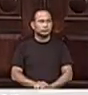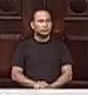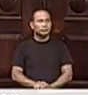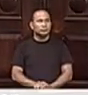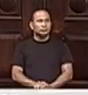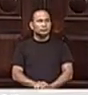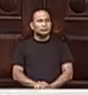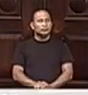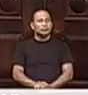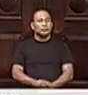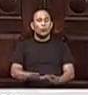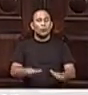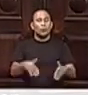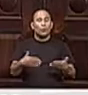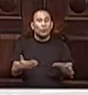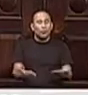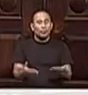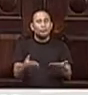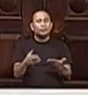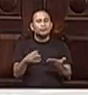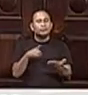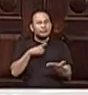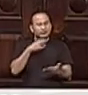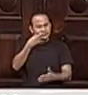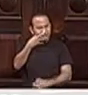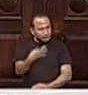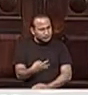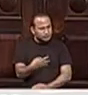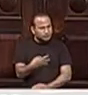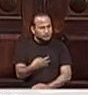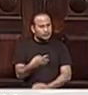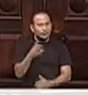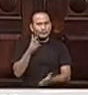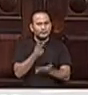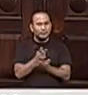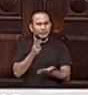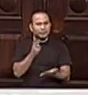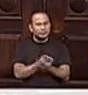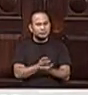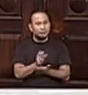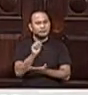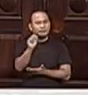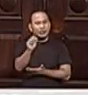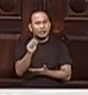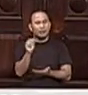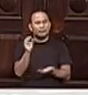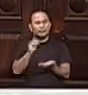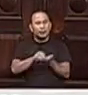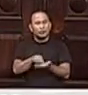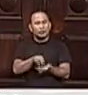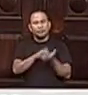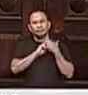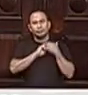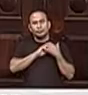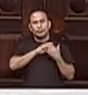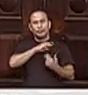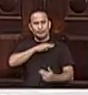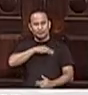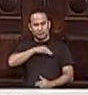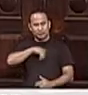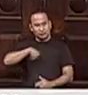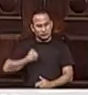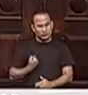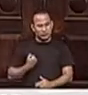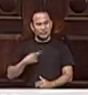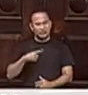Como veio a afirmação, mesmo que descabida e irresponsável, do ministro da Justiça,